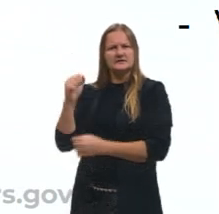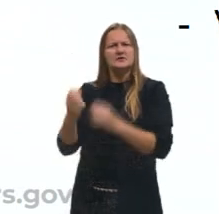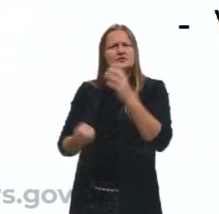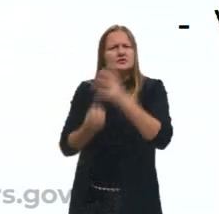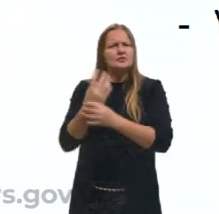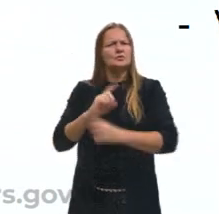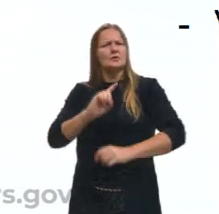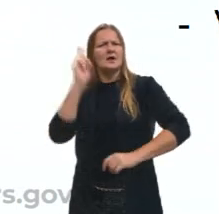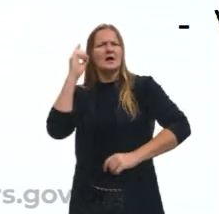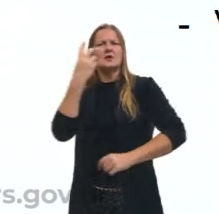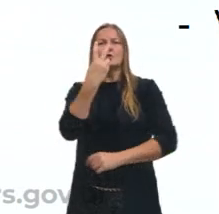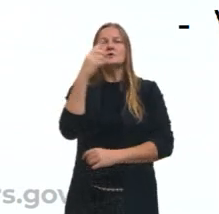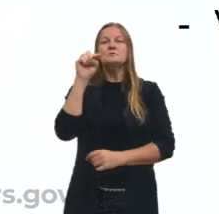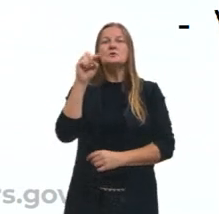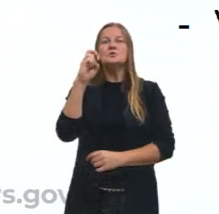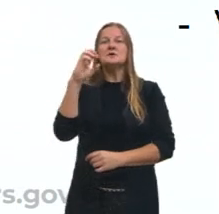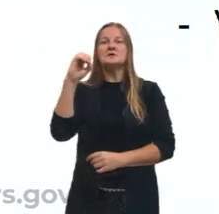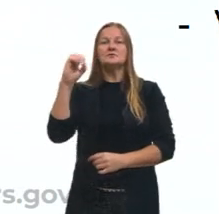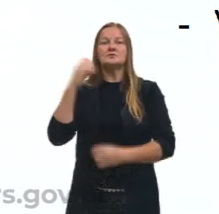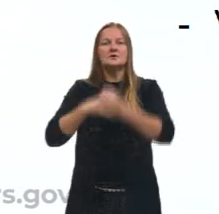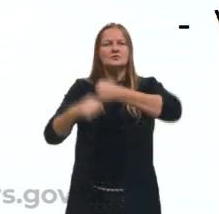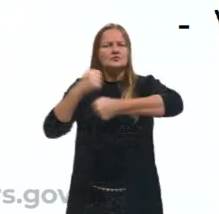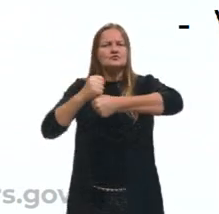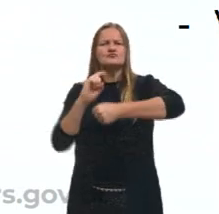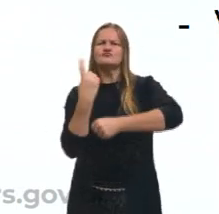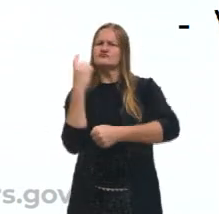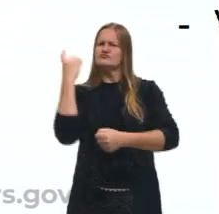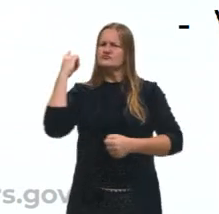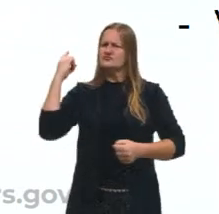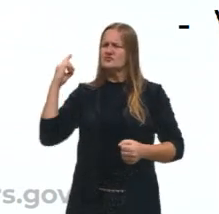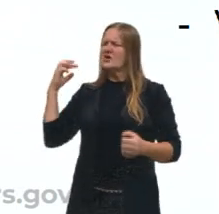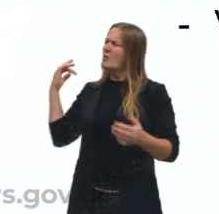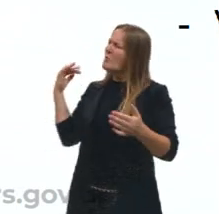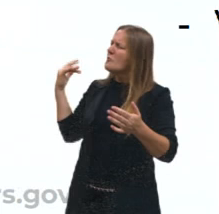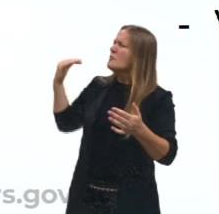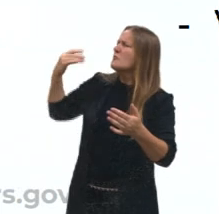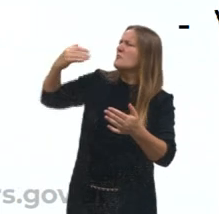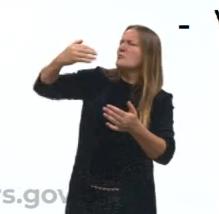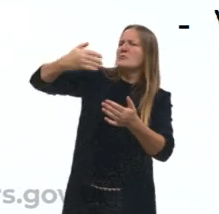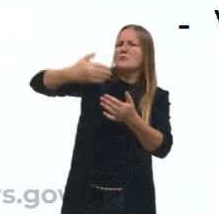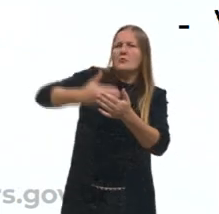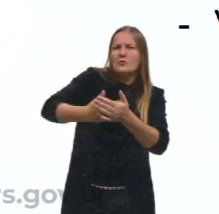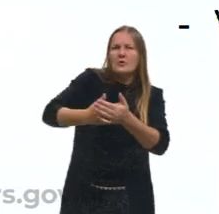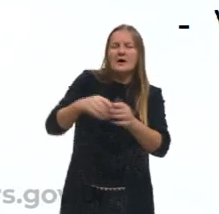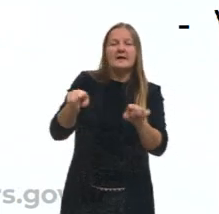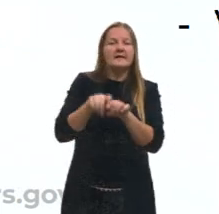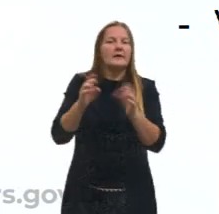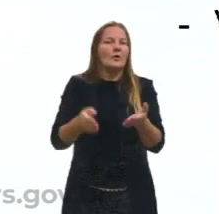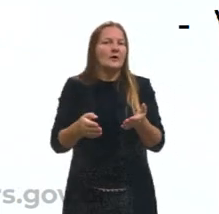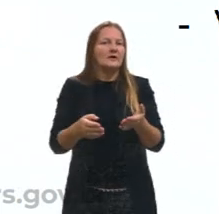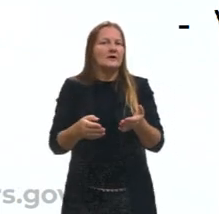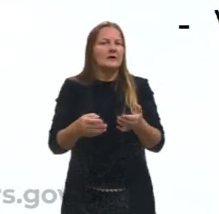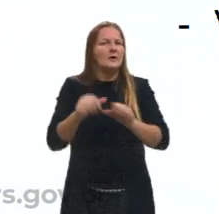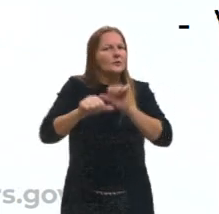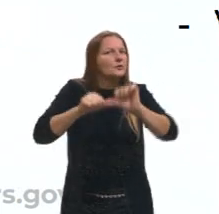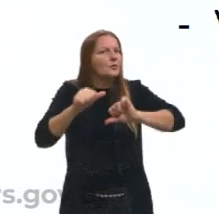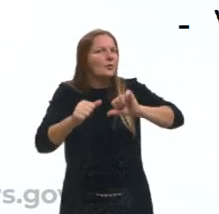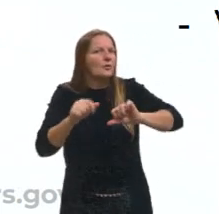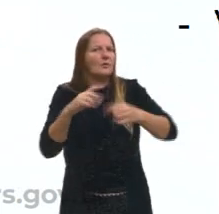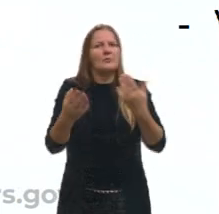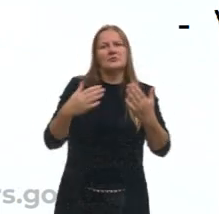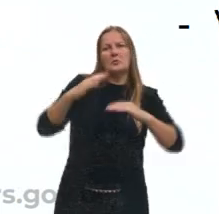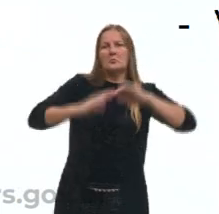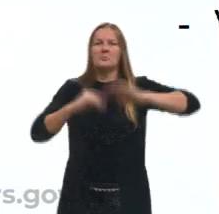surgiu a 2.500 anos atrás Será que ela é a mesma né Essa Ideia ela não mudou a 2.500 anos